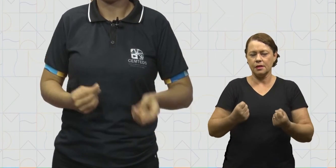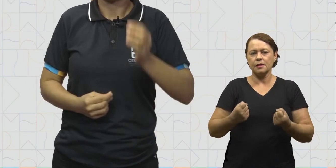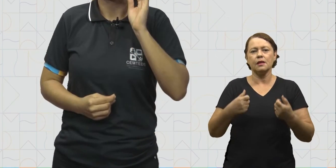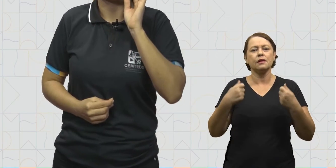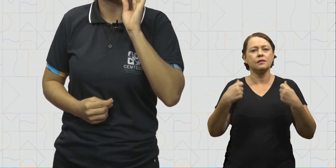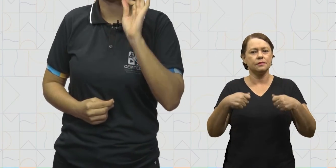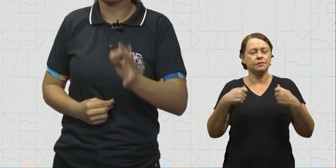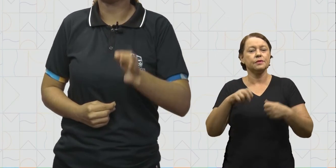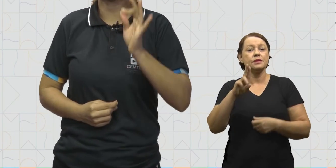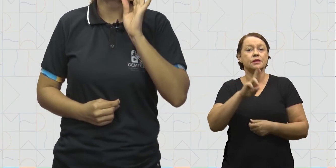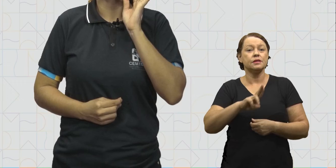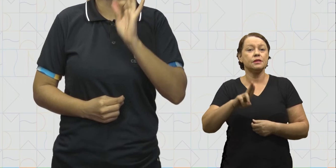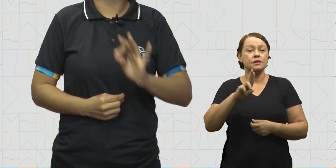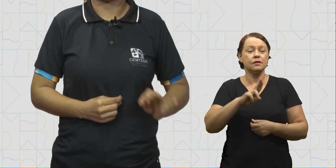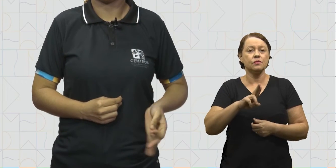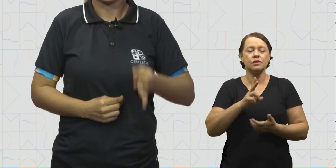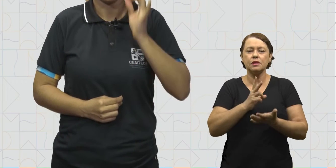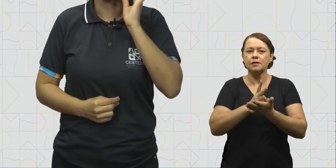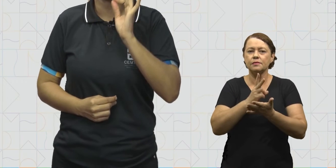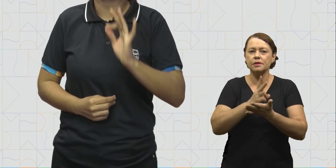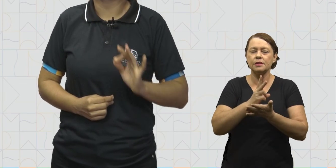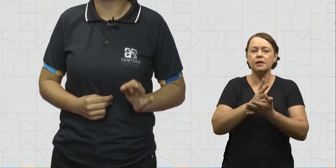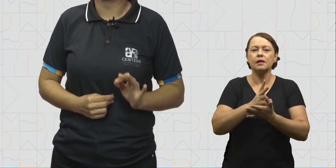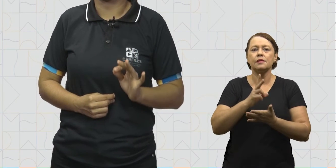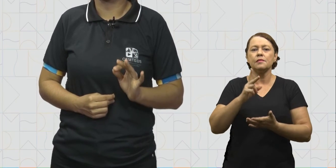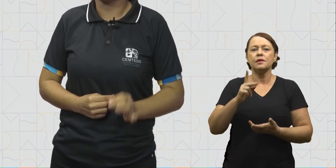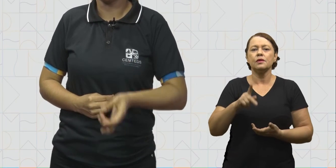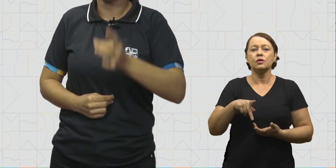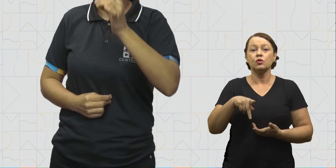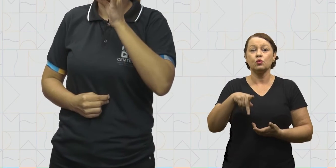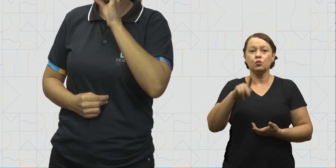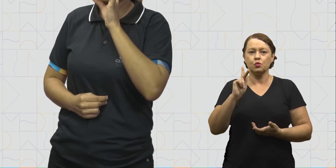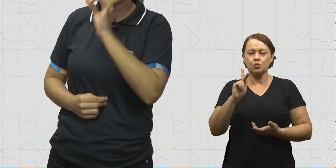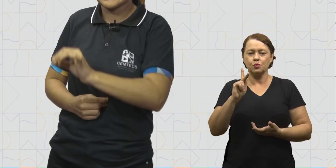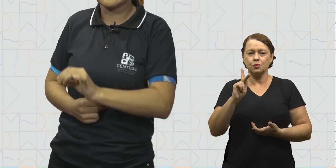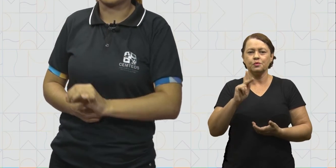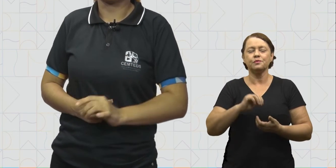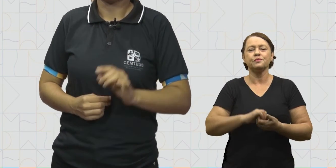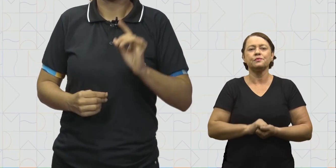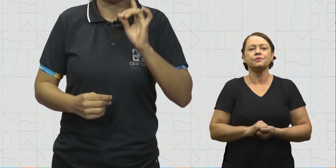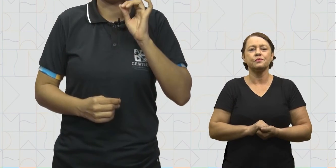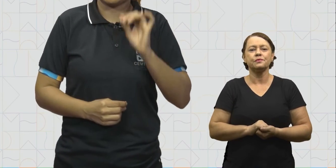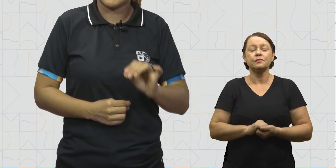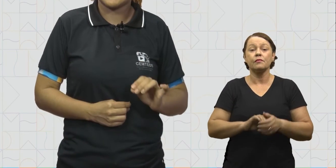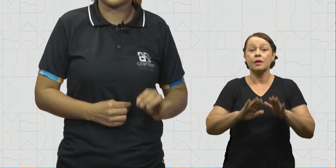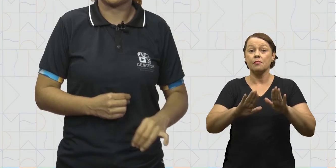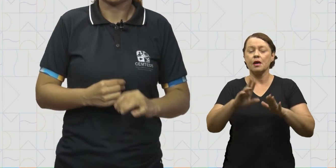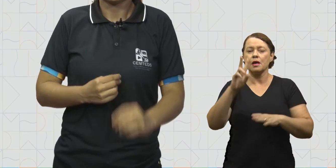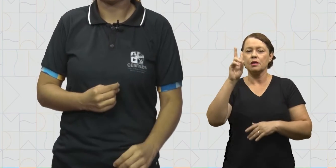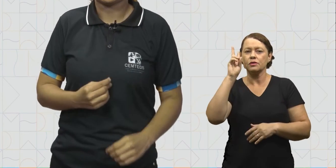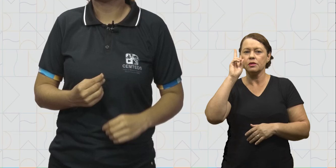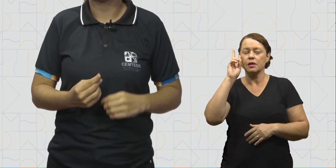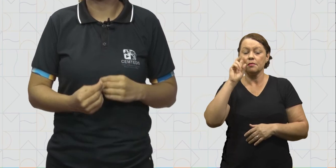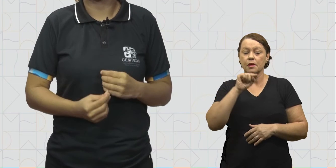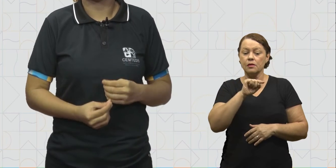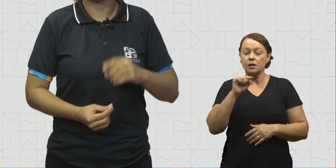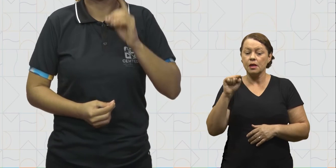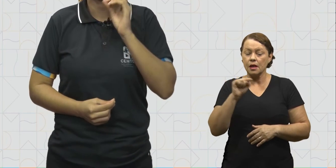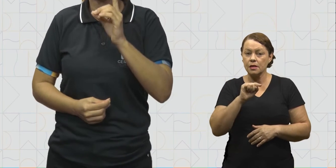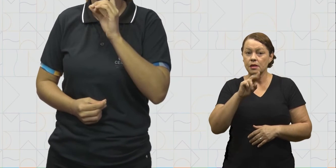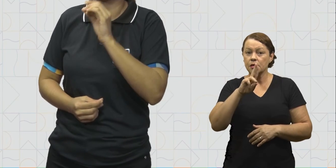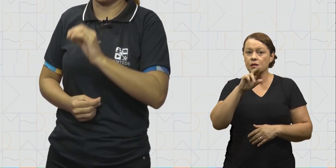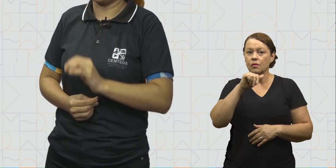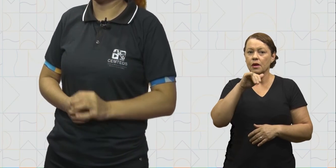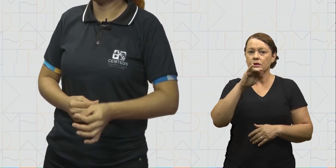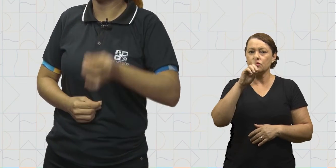maior, devemos usar a medida do quilo. Mas lembrando que essas são